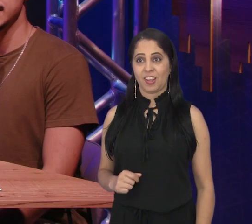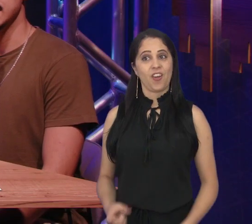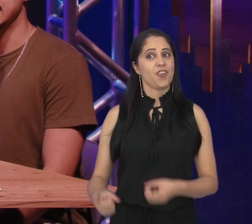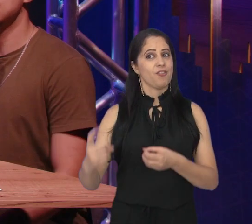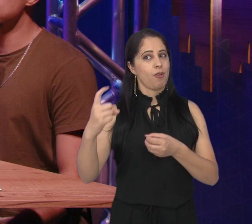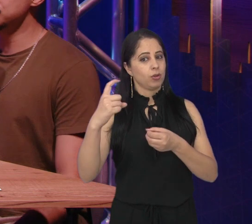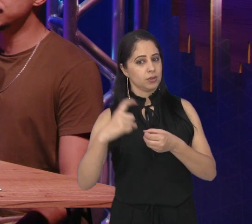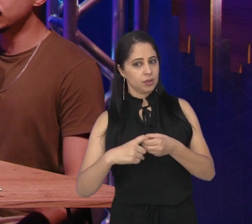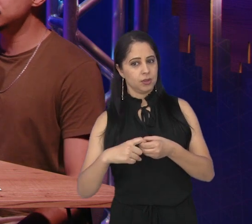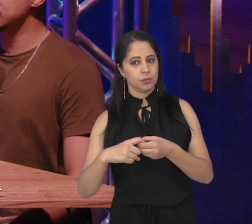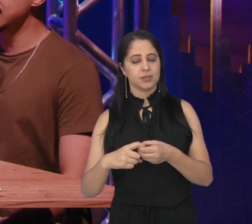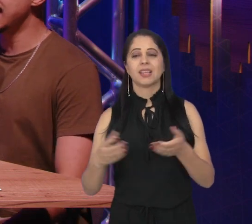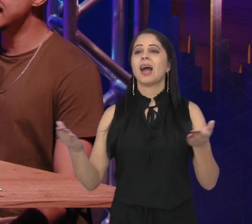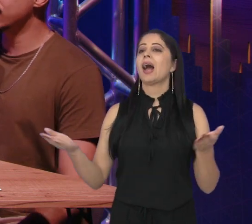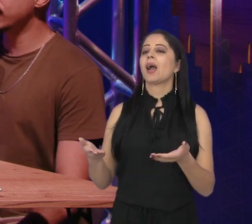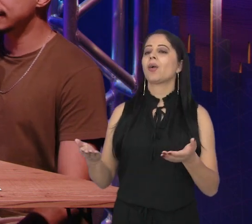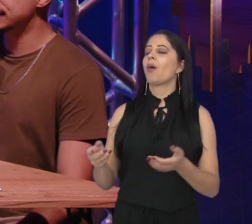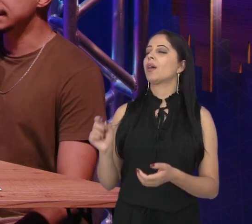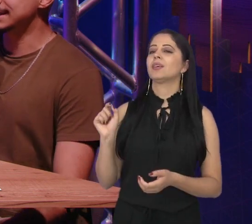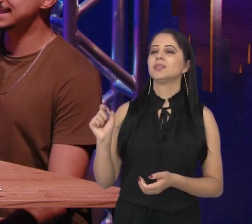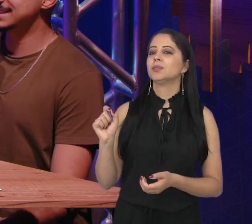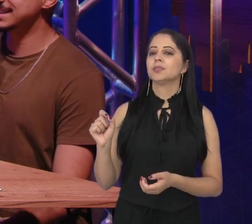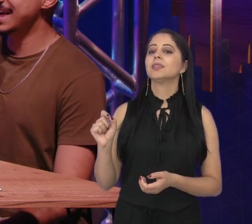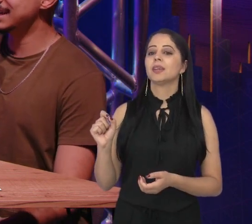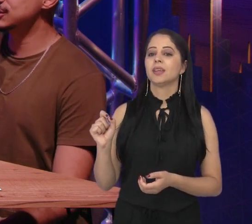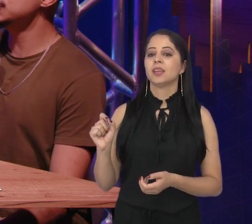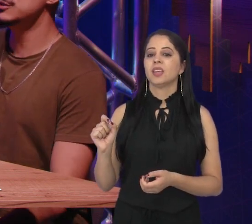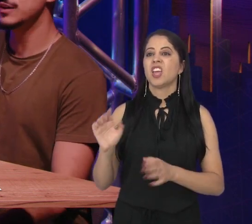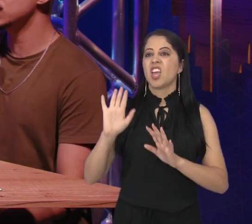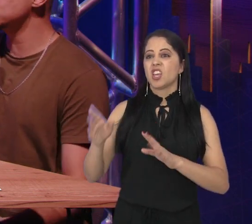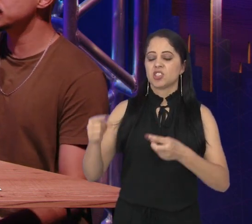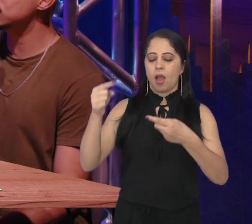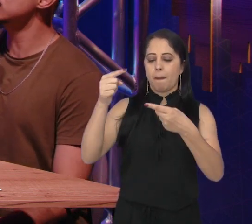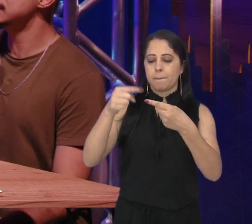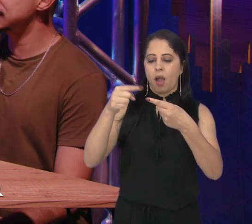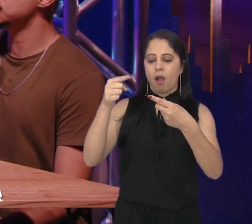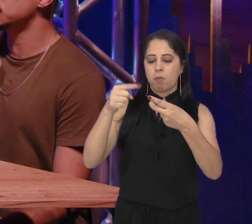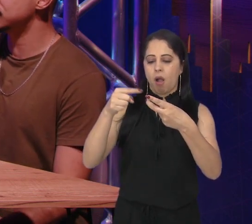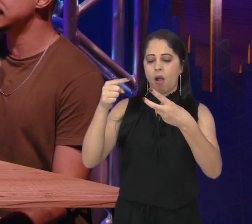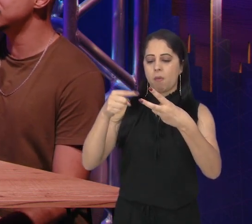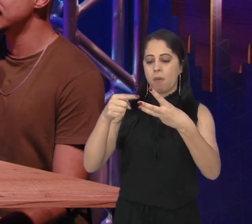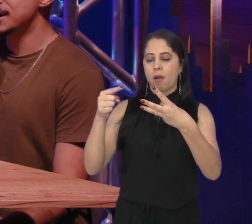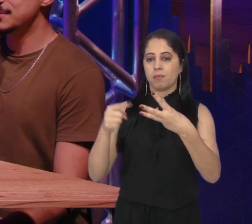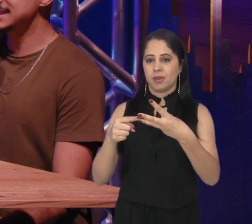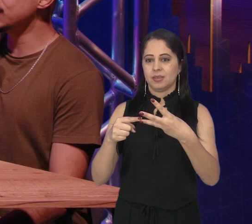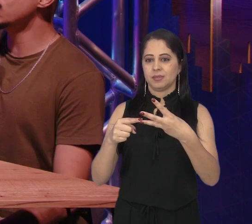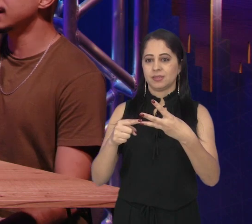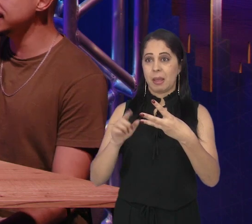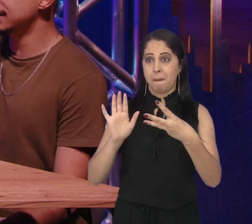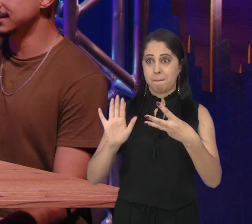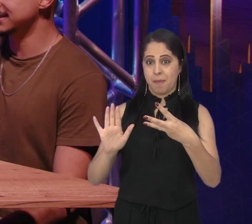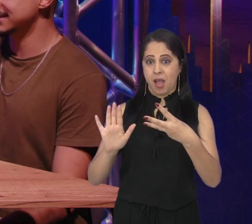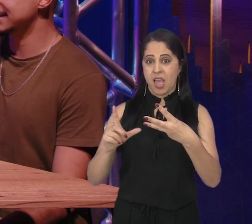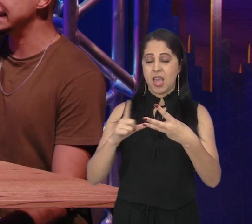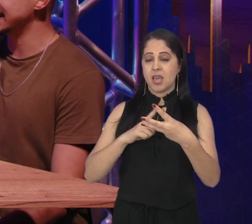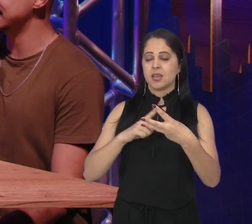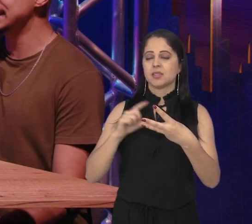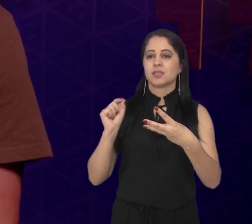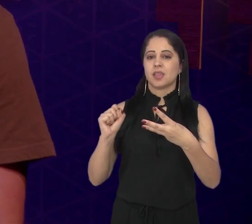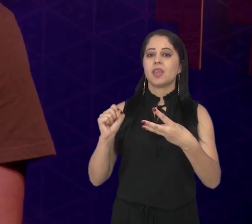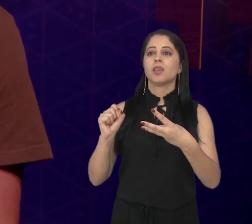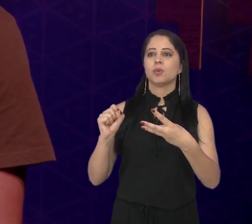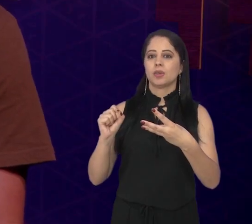É isso aí, galera. Estamos de volta. E agora, Vic, a gente falou sobre todos esses conceitos, mas tem um ranking,